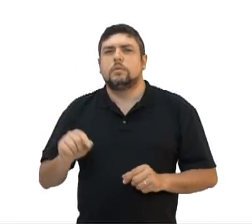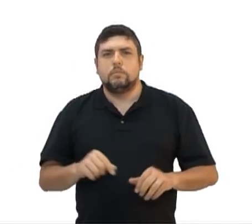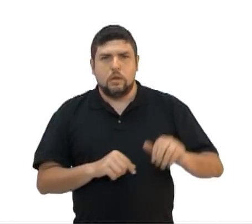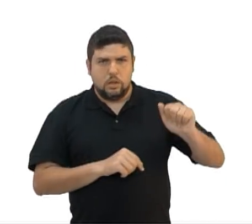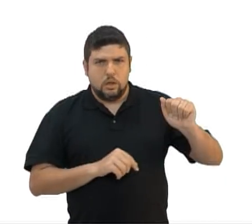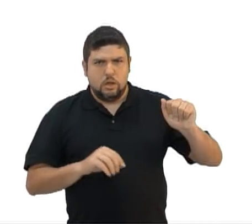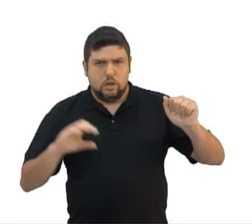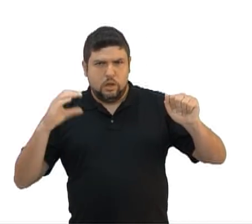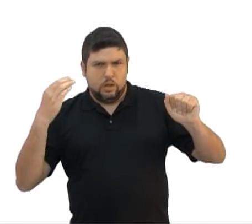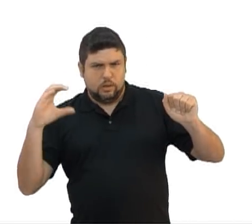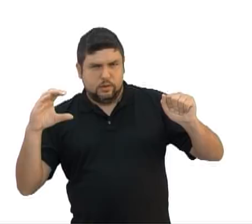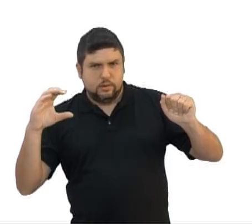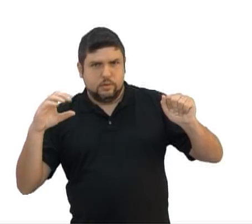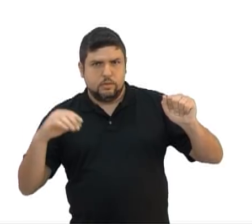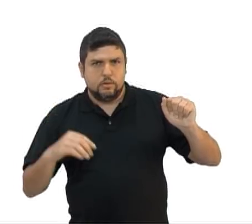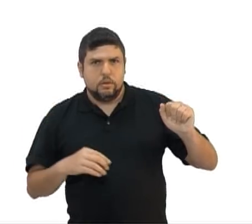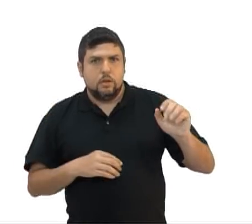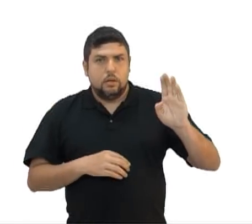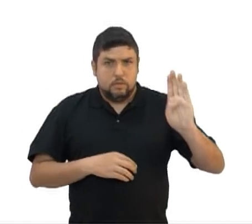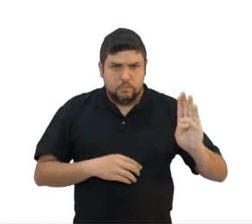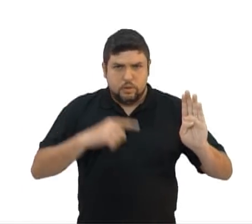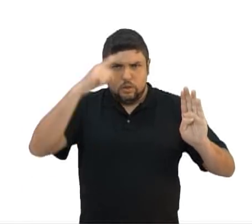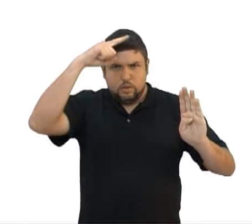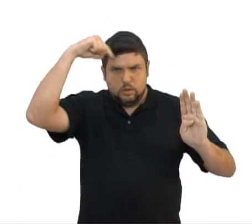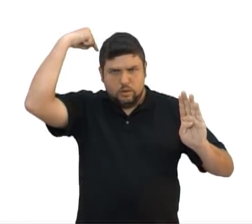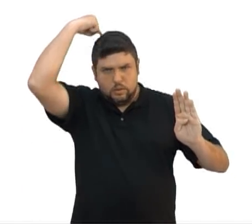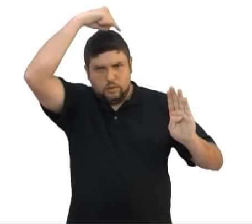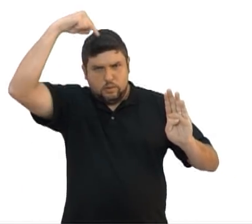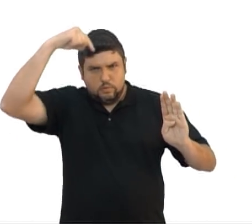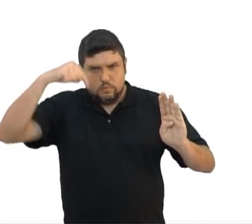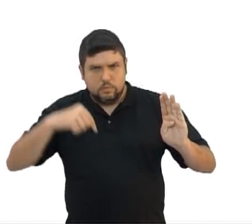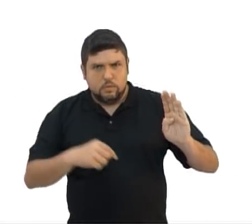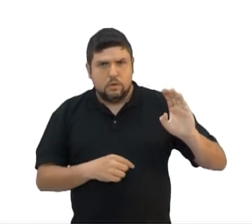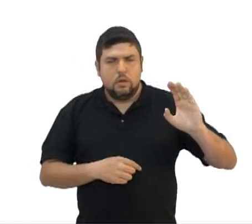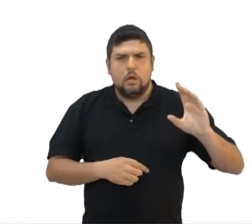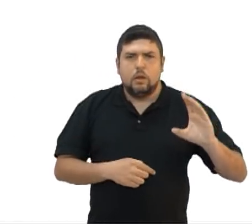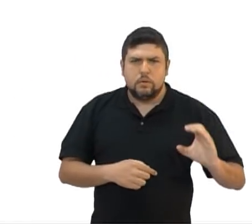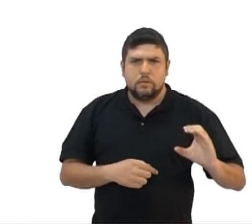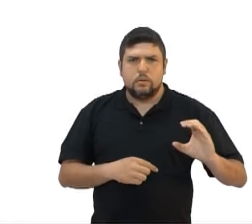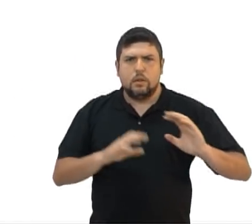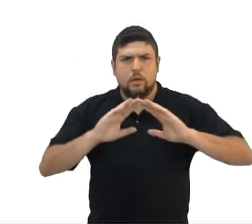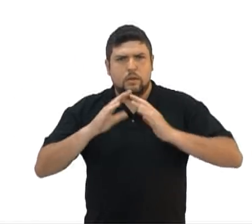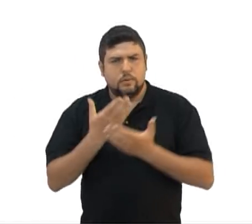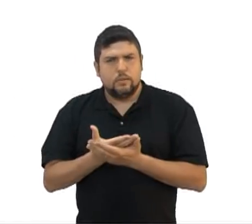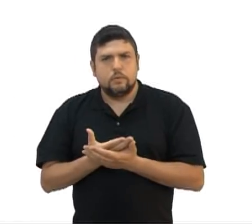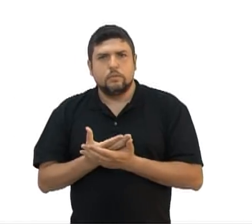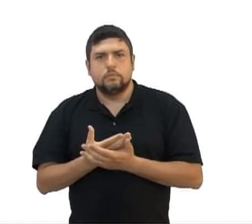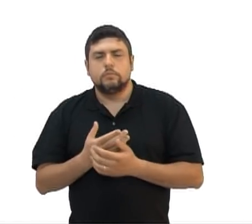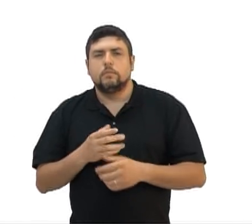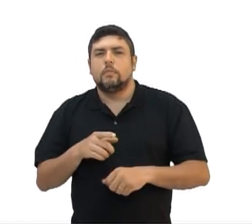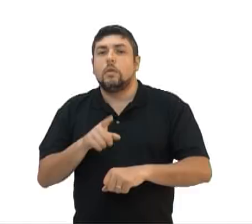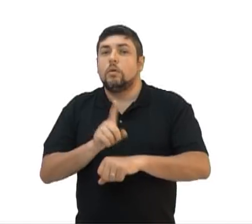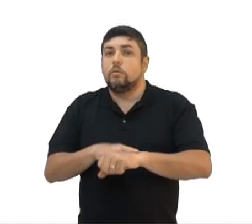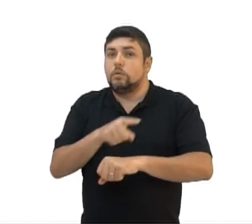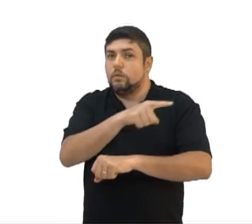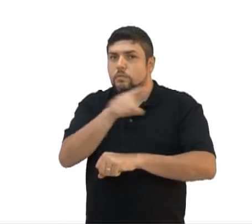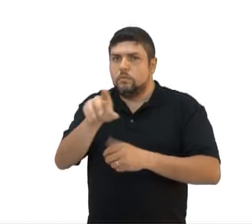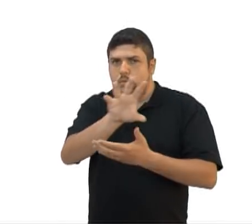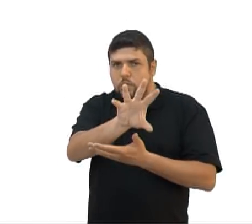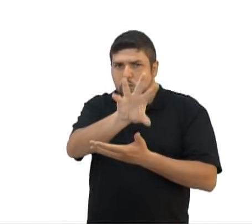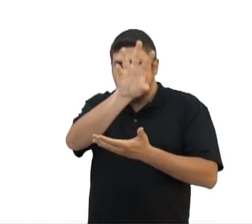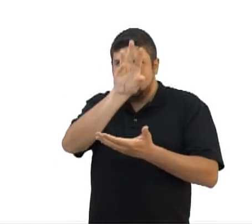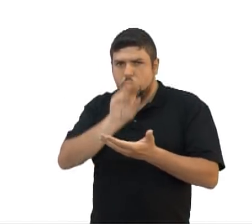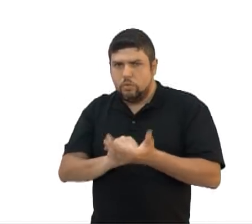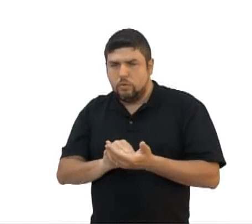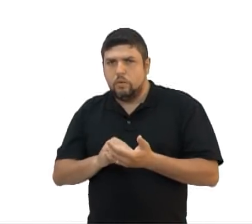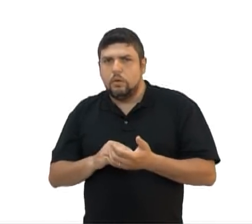a ciência, B, o sagrado, C, a escola. Vamos dar um tempo para vocês copiarem esta questão,